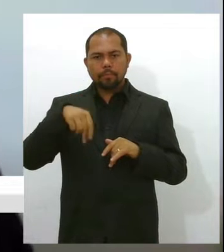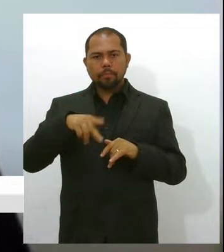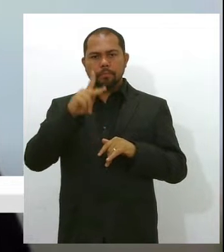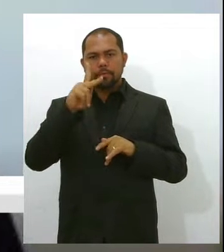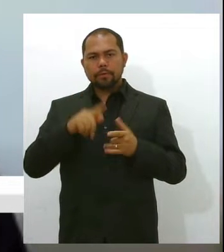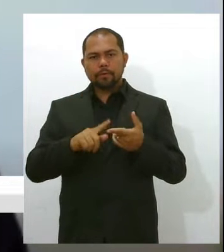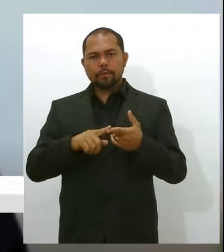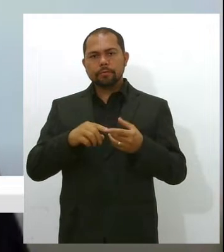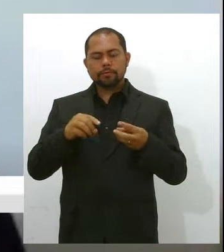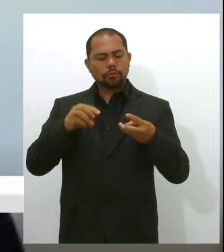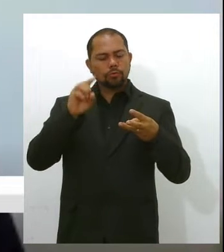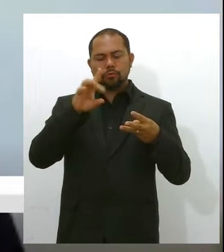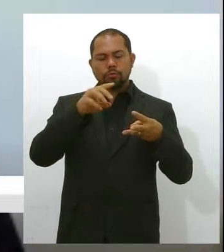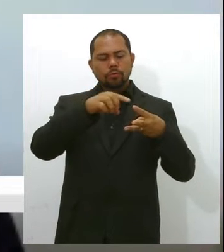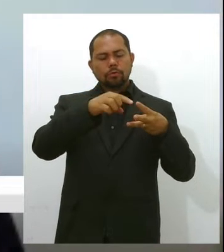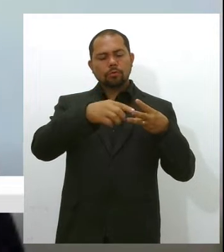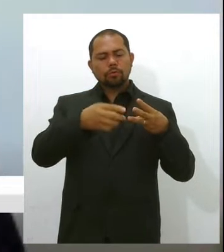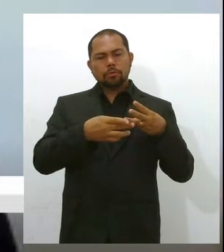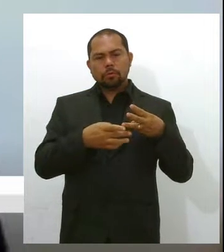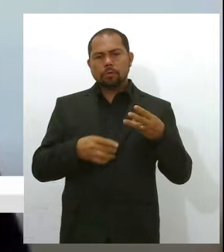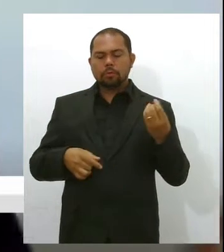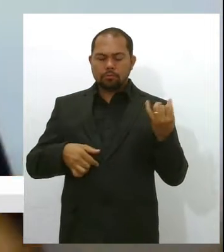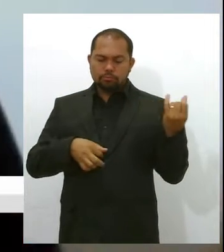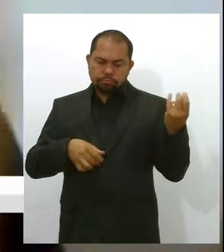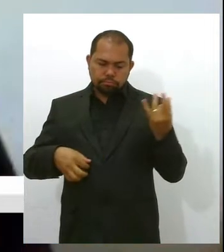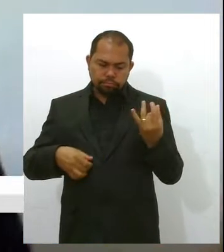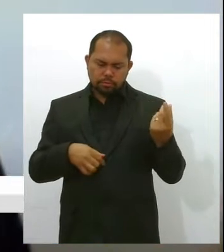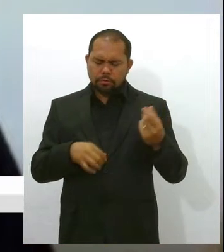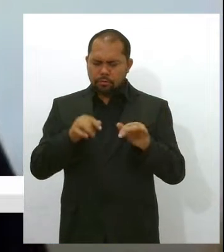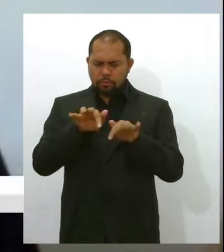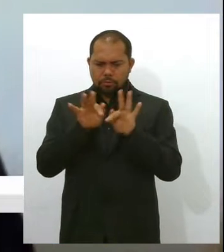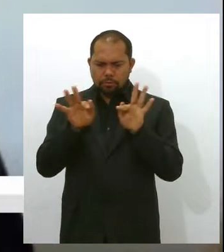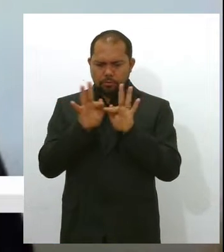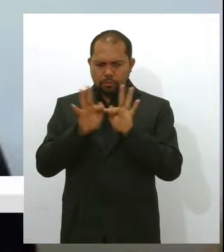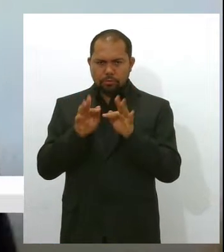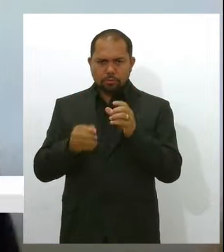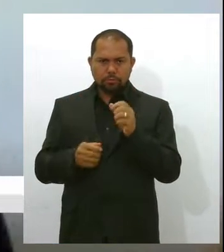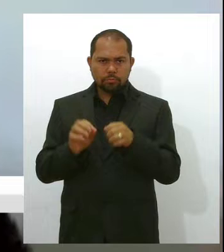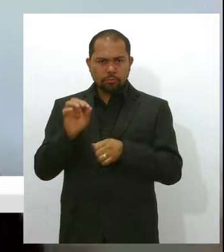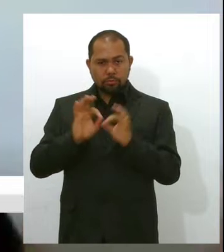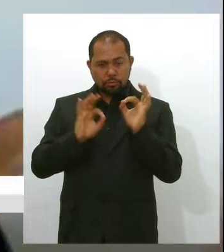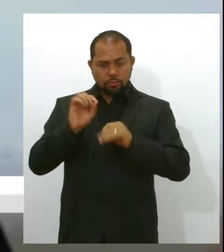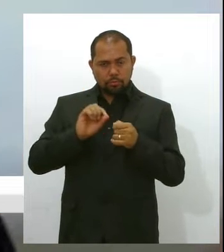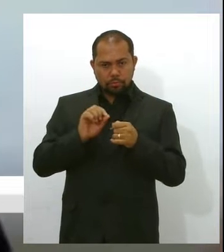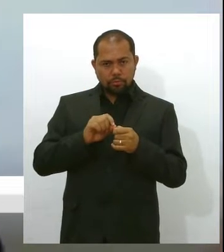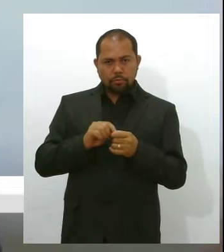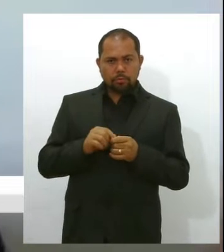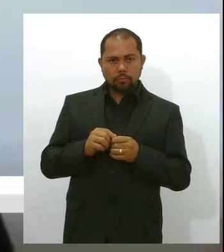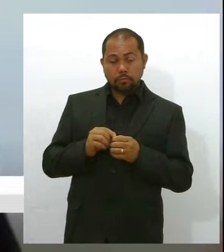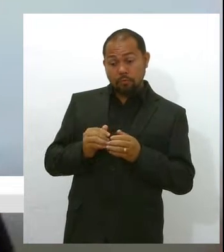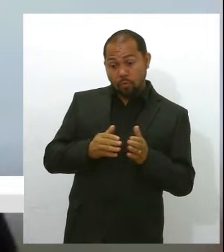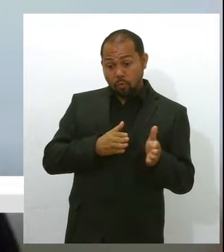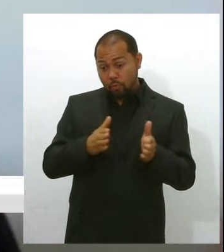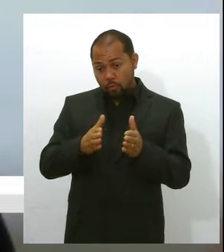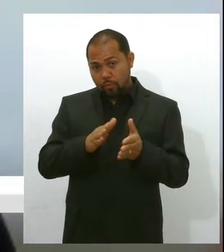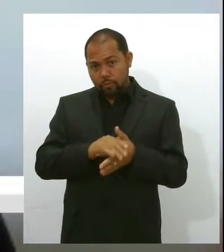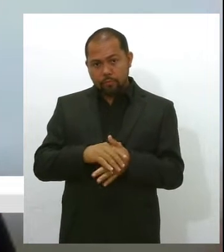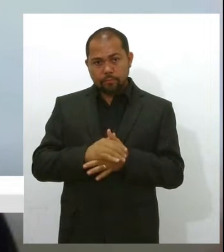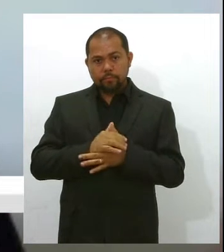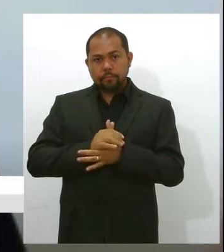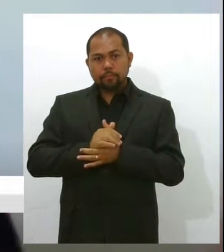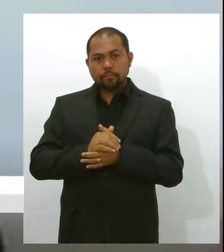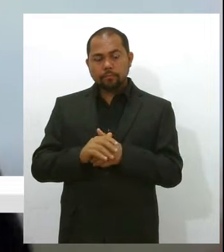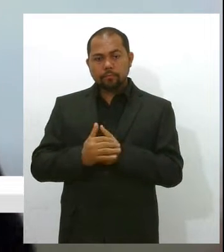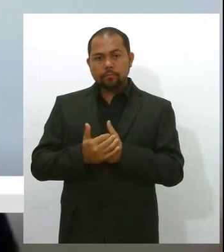simples de se fazer, assim, e que foi por onde a maioria de nós que estamos no livro começamos